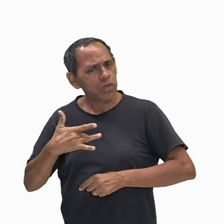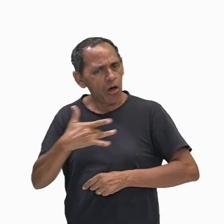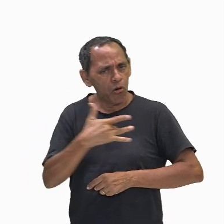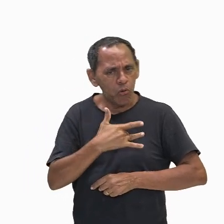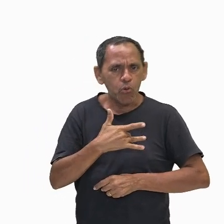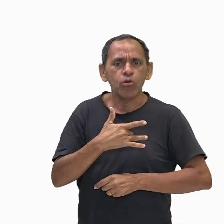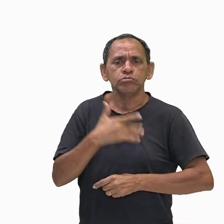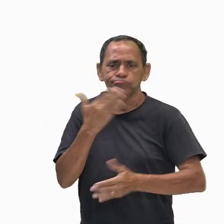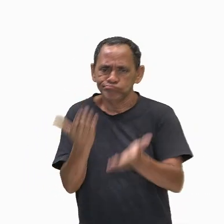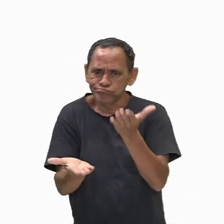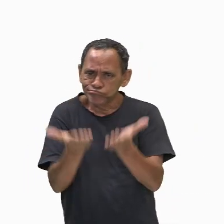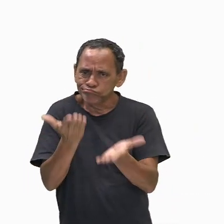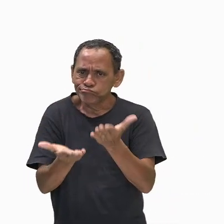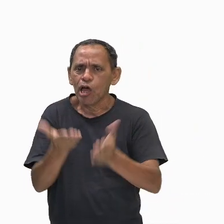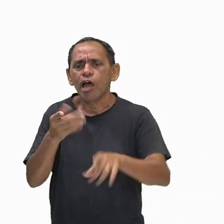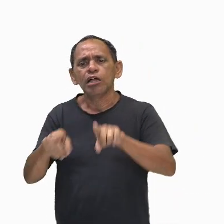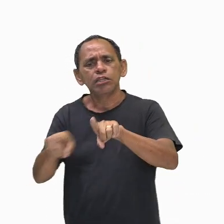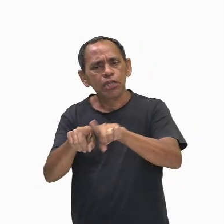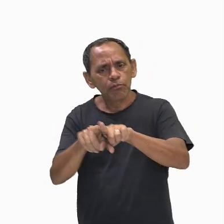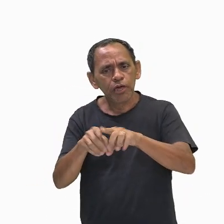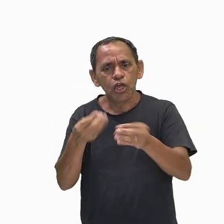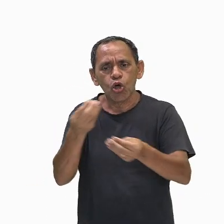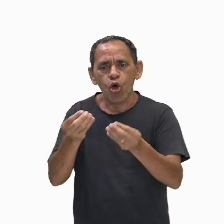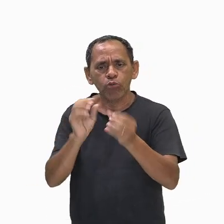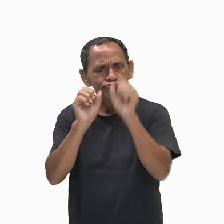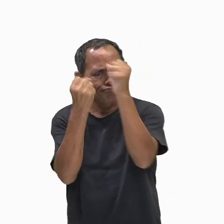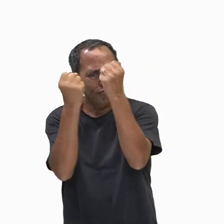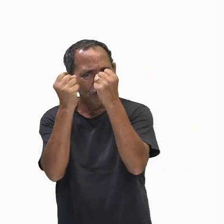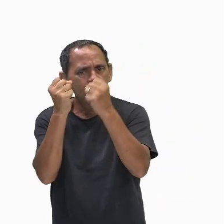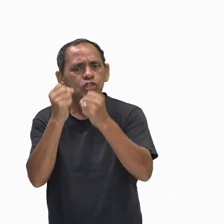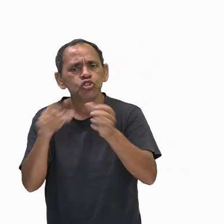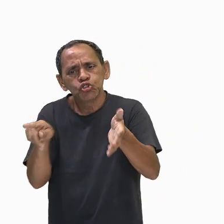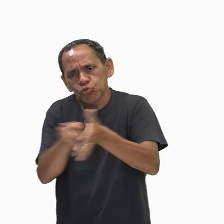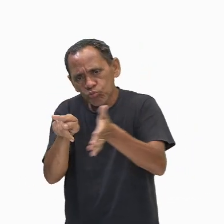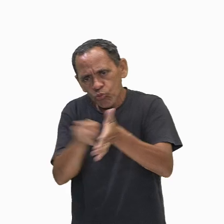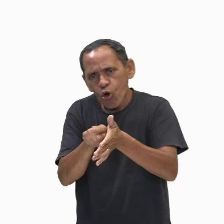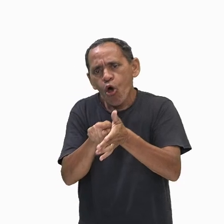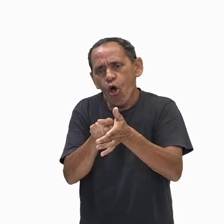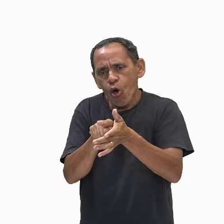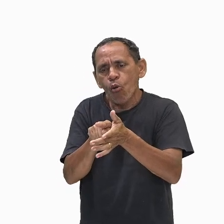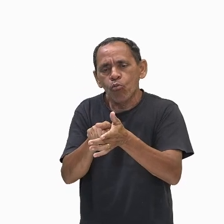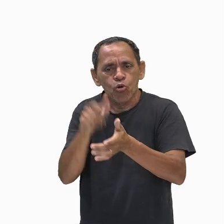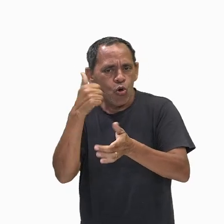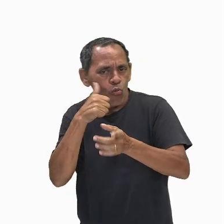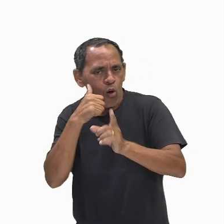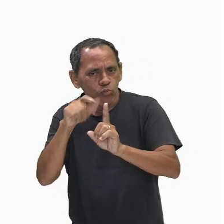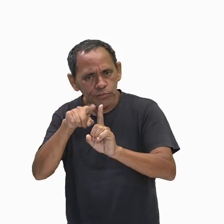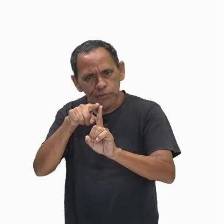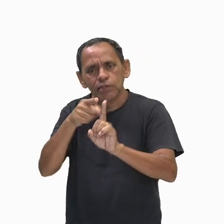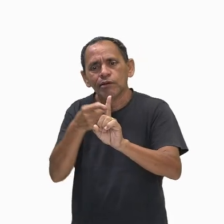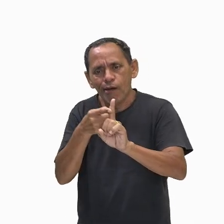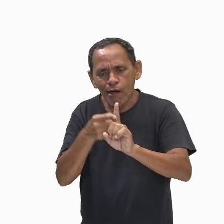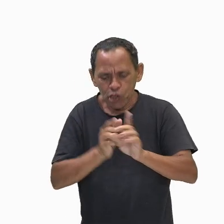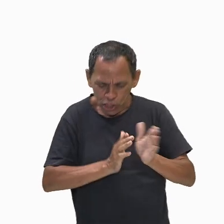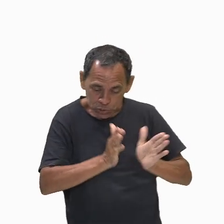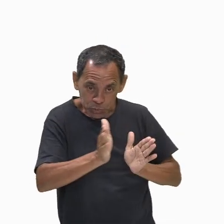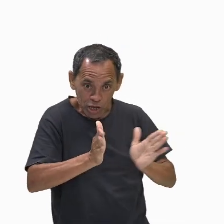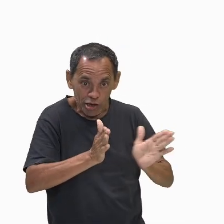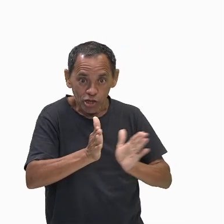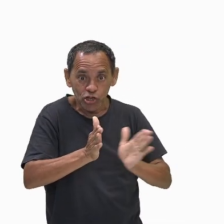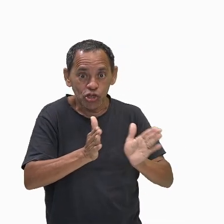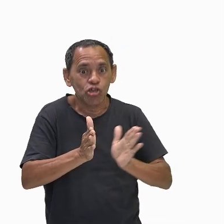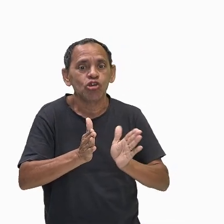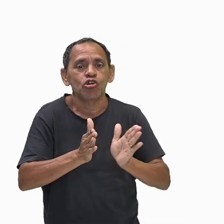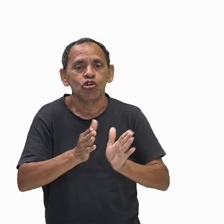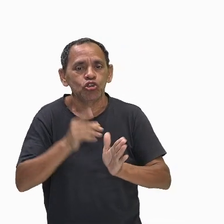como foi falado anteriormente, exercícios adequados é muito importante, porque nessa fase a gente não pode pôr em risco a saúde da